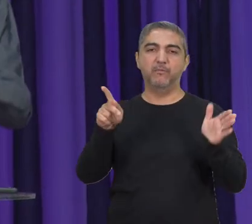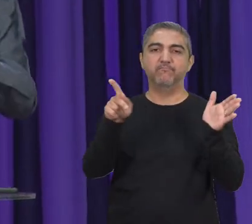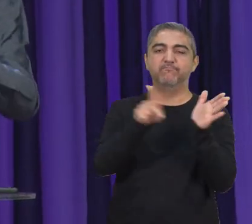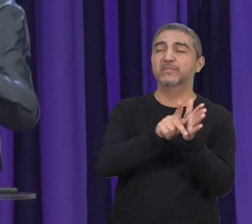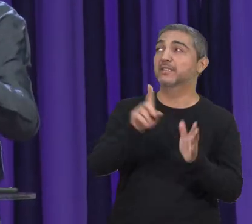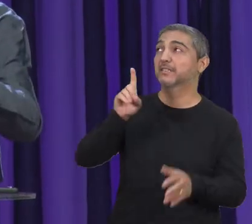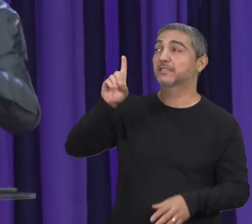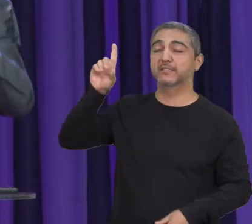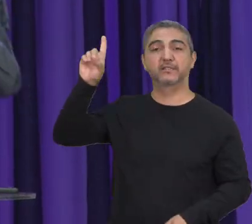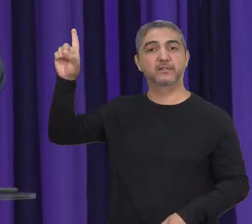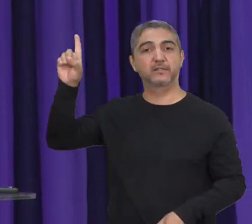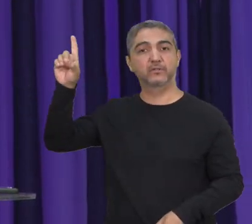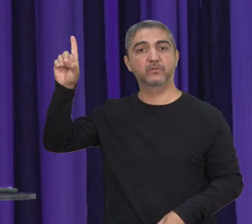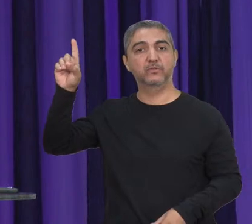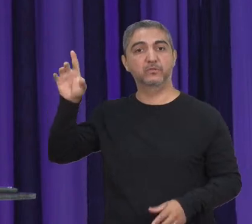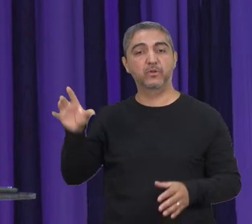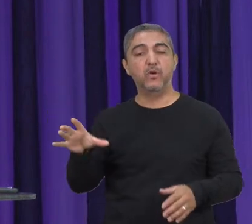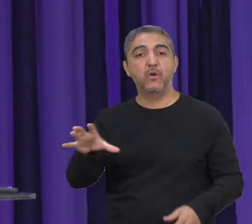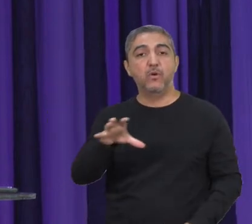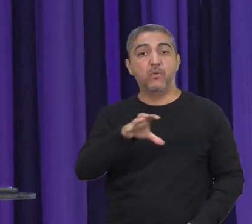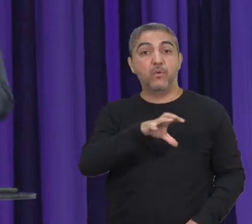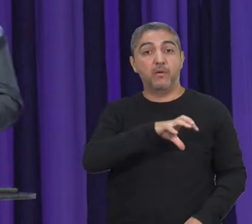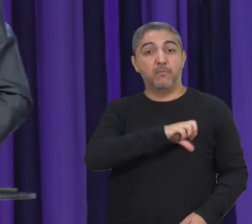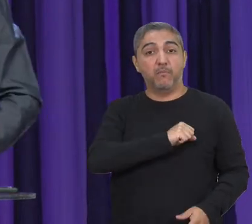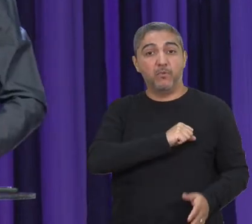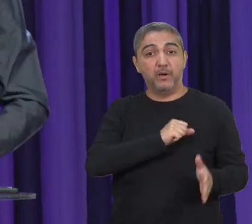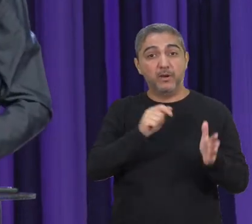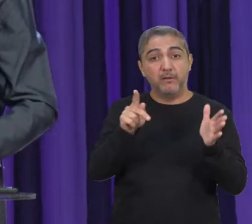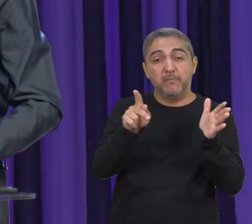amor é virtude inerente de Deus.